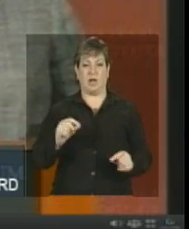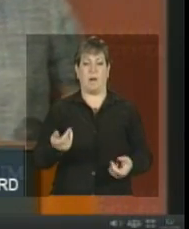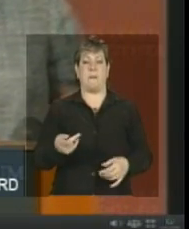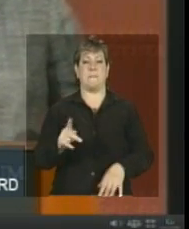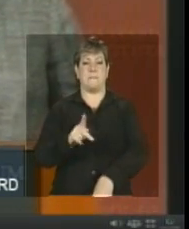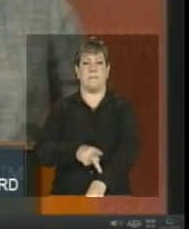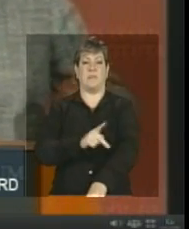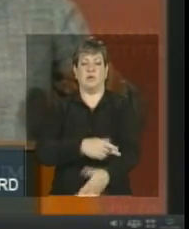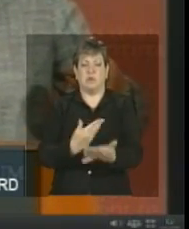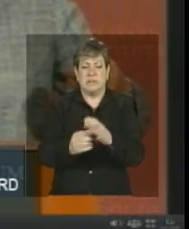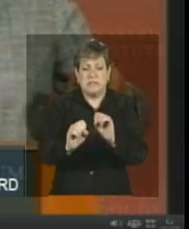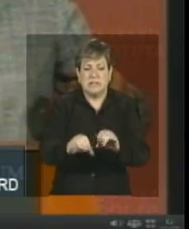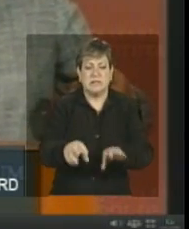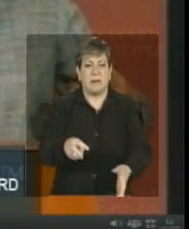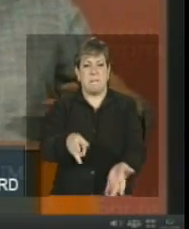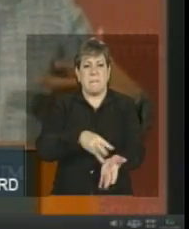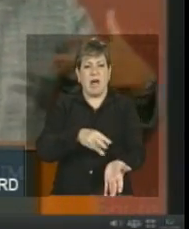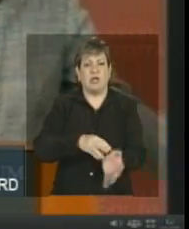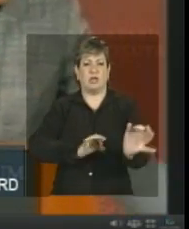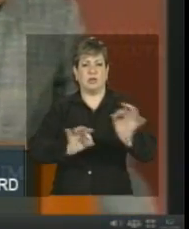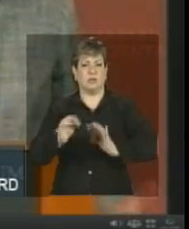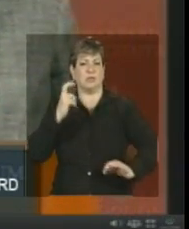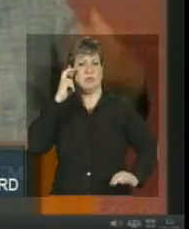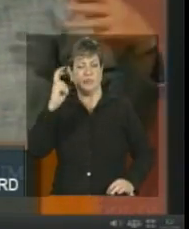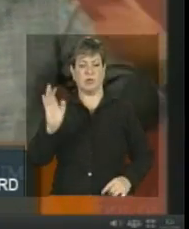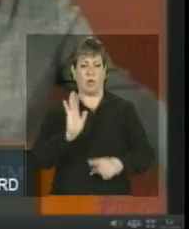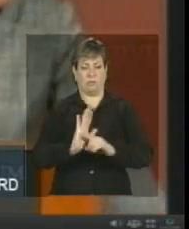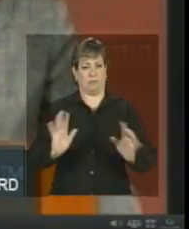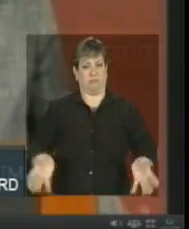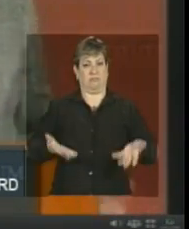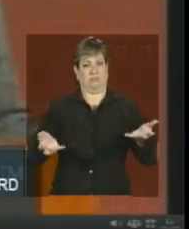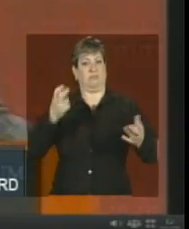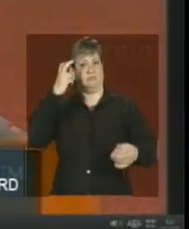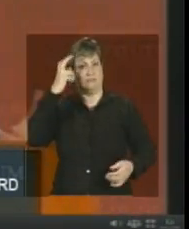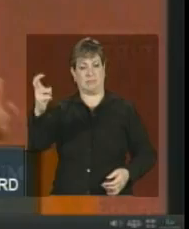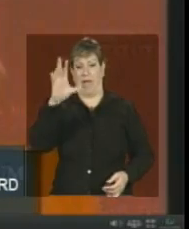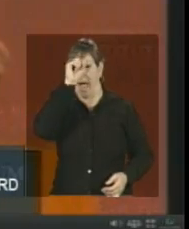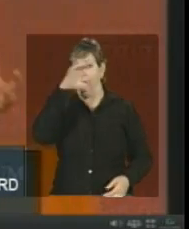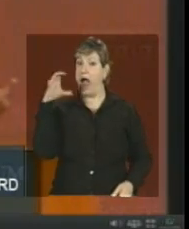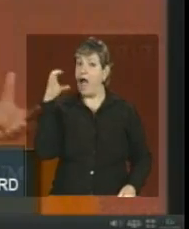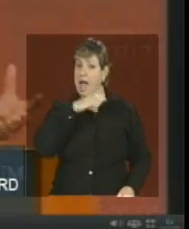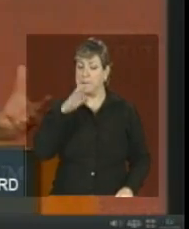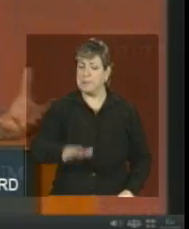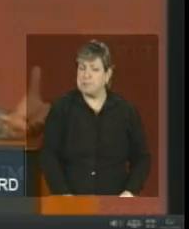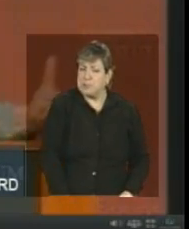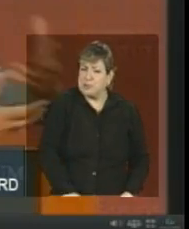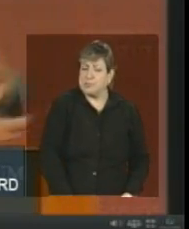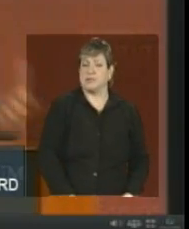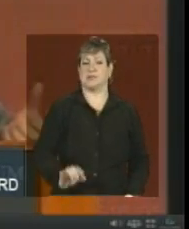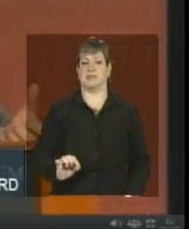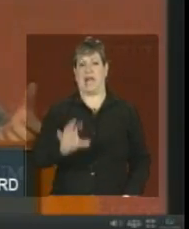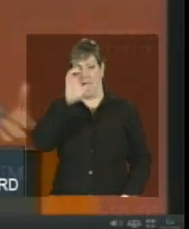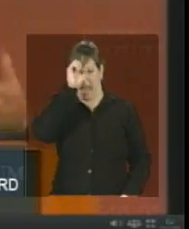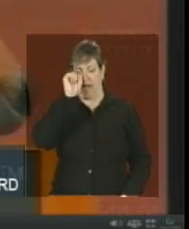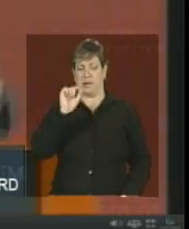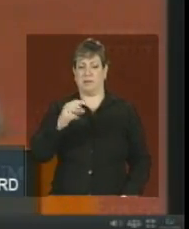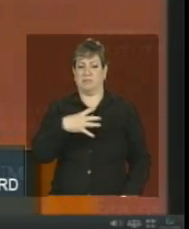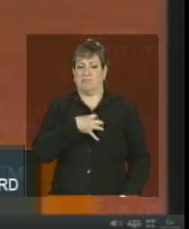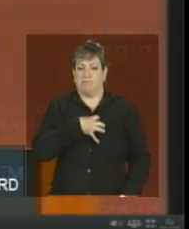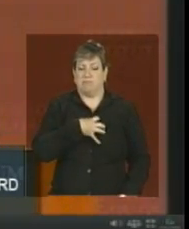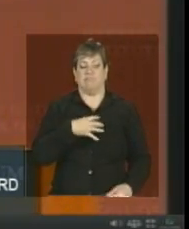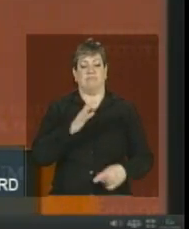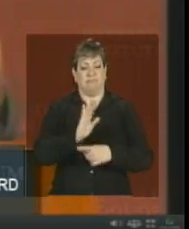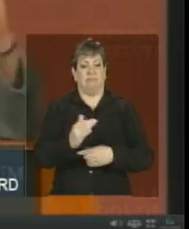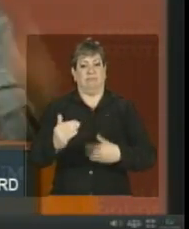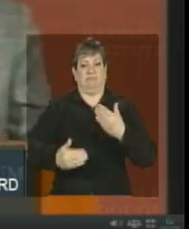pedagógicos, a apoio, a acolhimento e a uma estrutura afetiva. Isto,